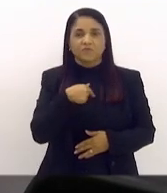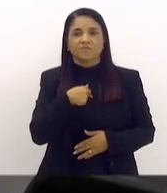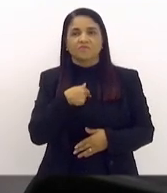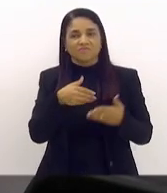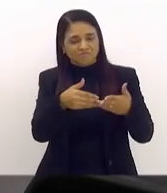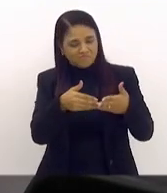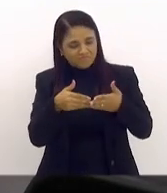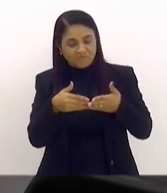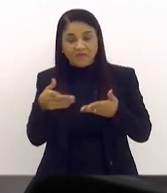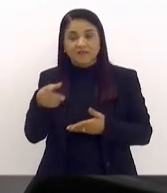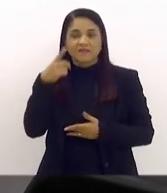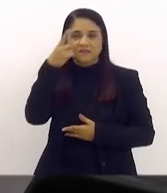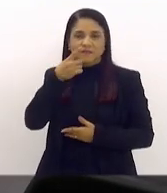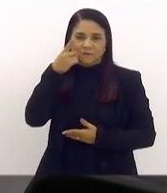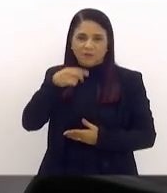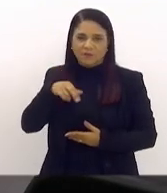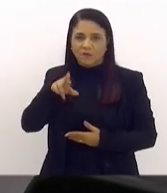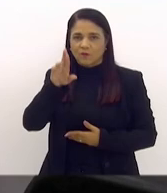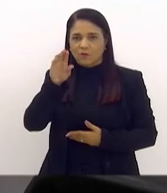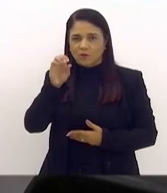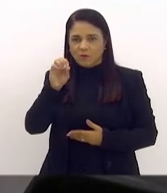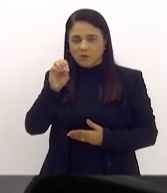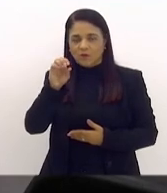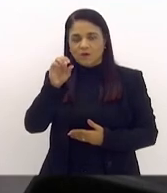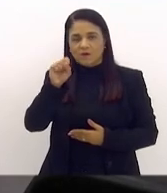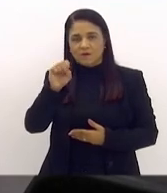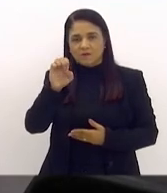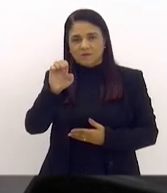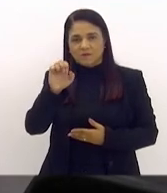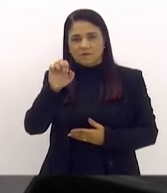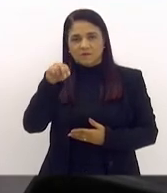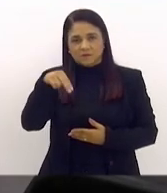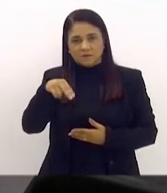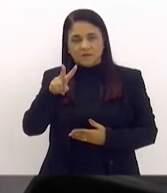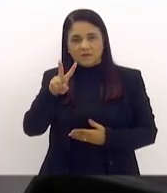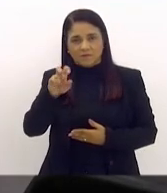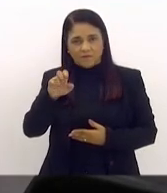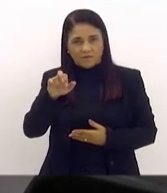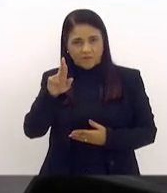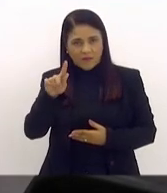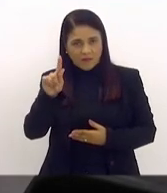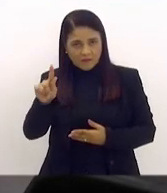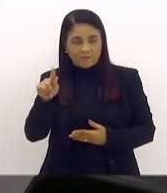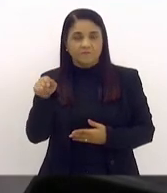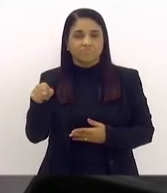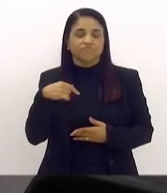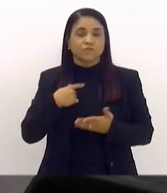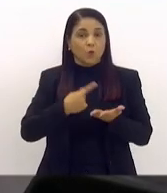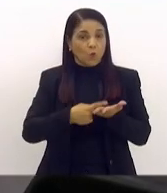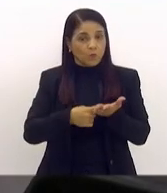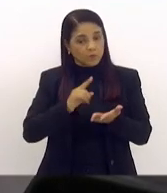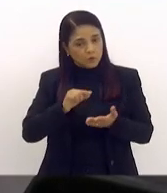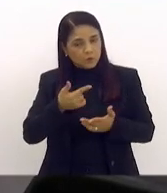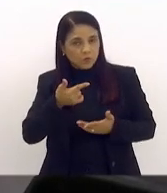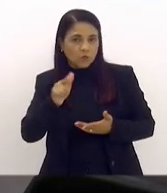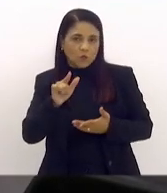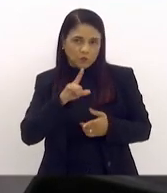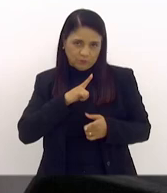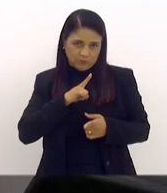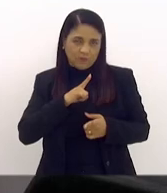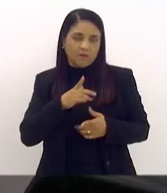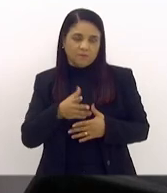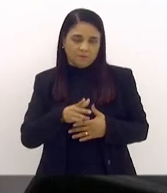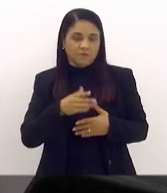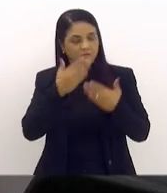licença aí pro Deputado rosenverg poder cumprir com seu outro eh compromisso em tempo te